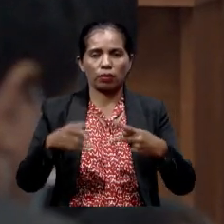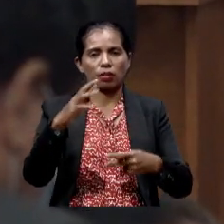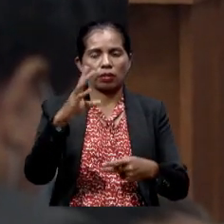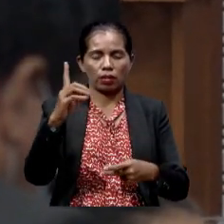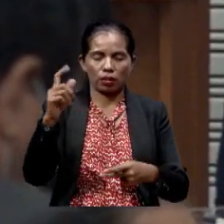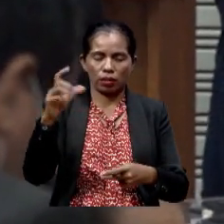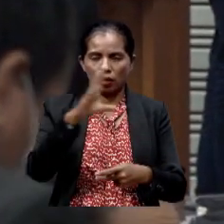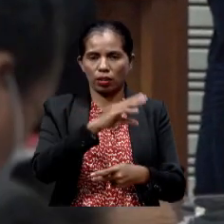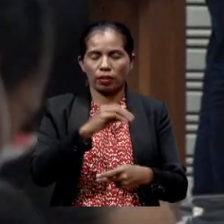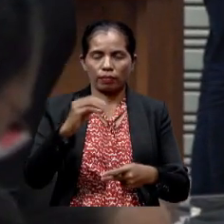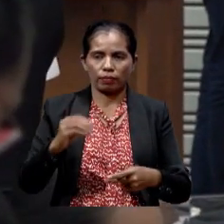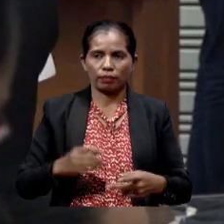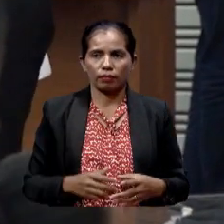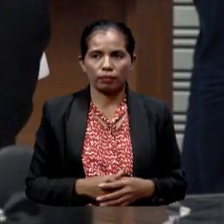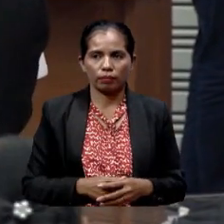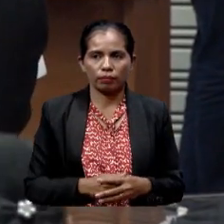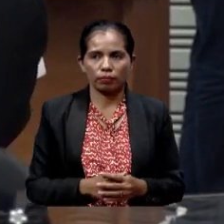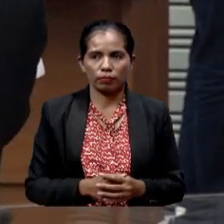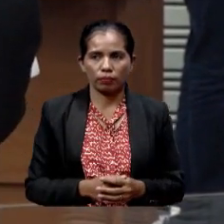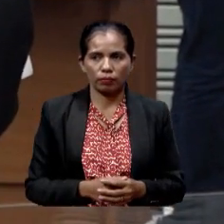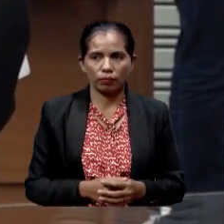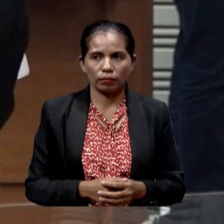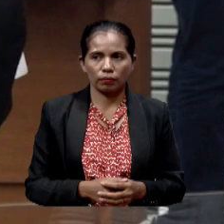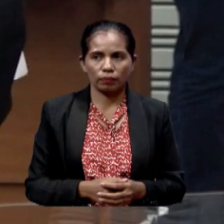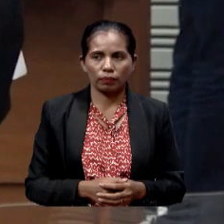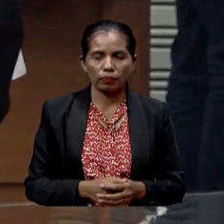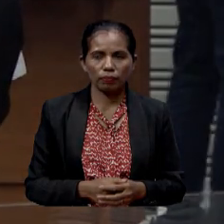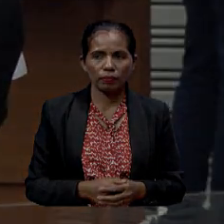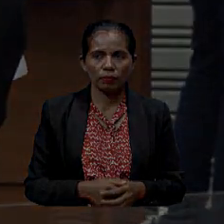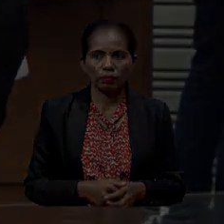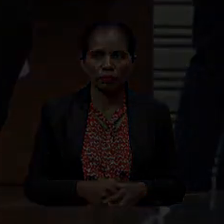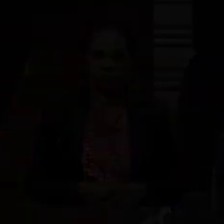procurador recurso. Felicitas Borges, Jovial da Costa, GMM.